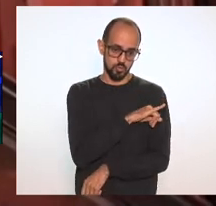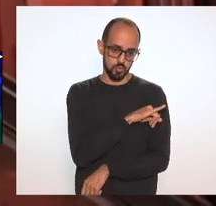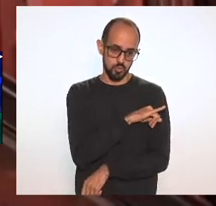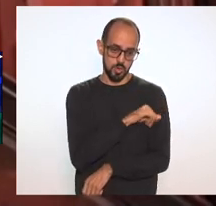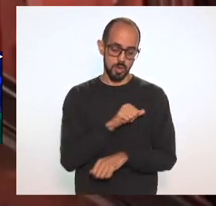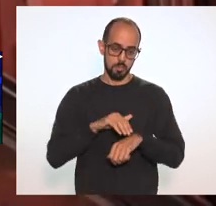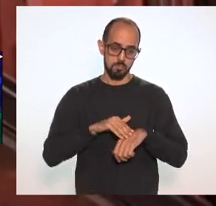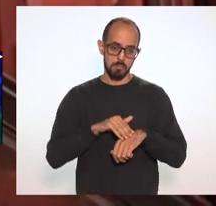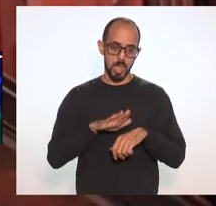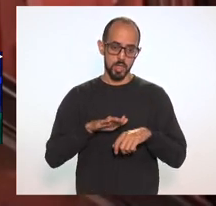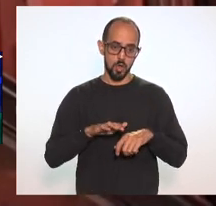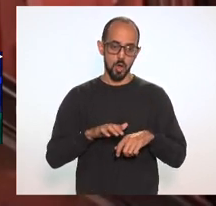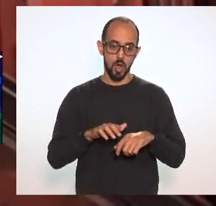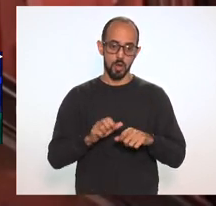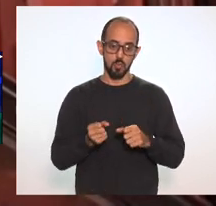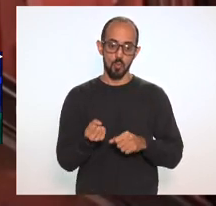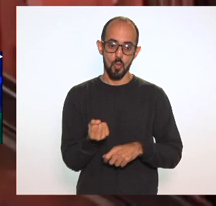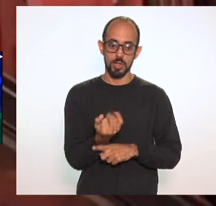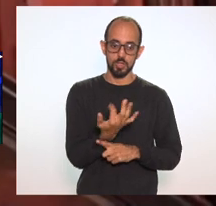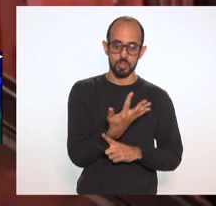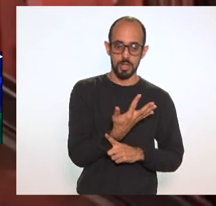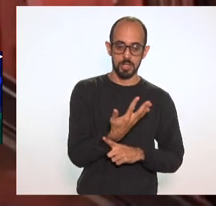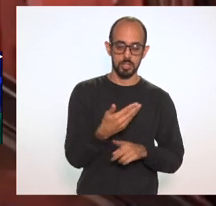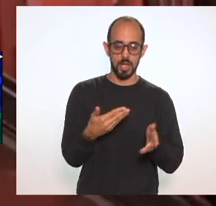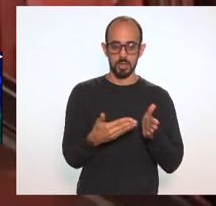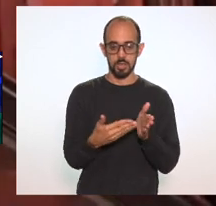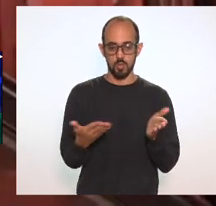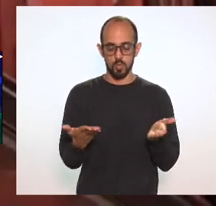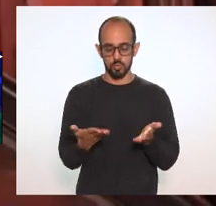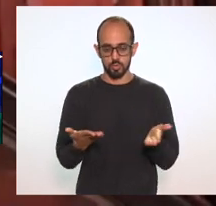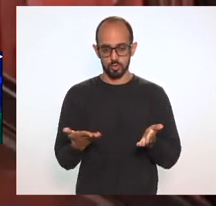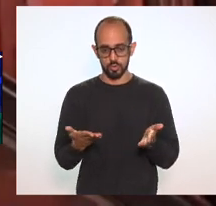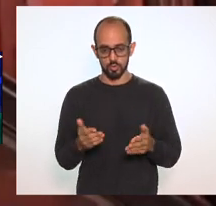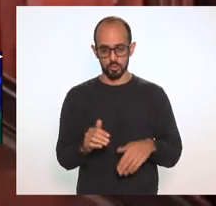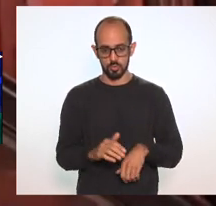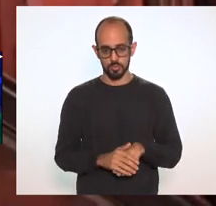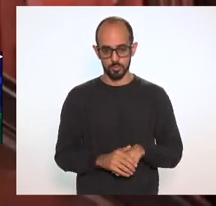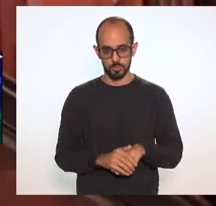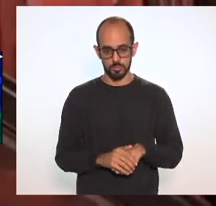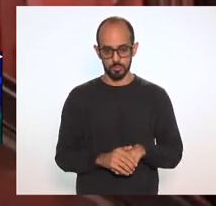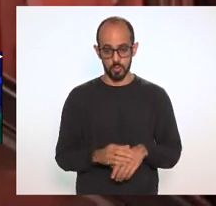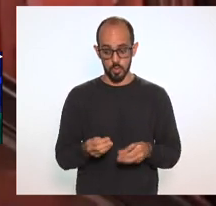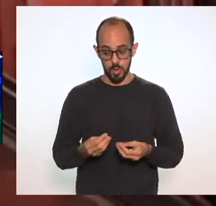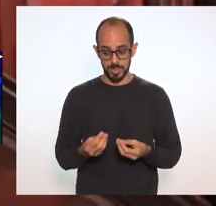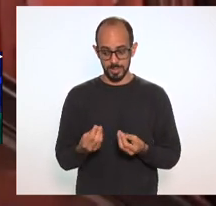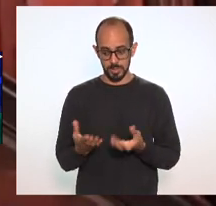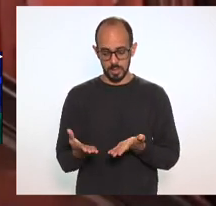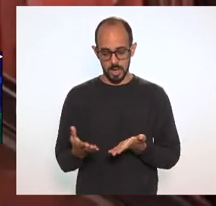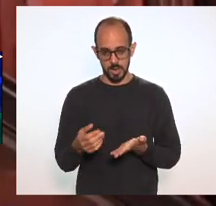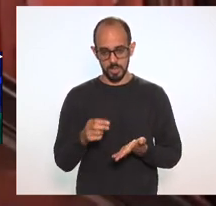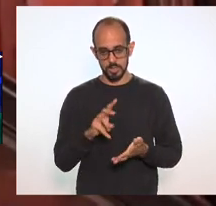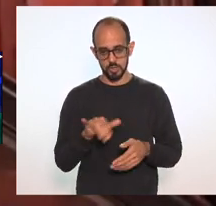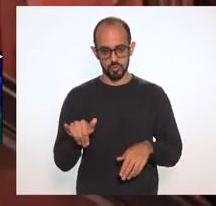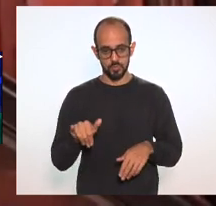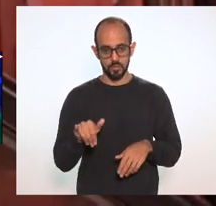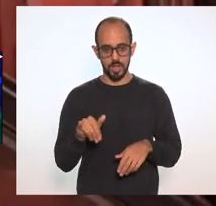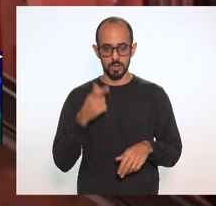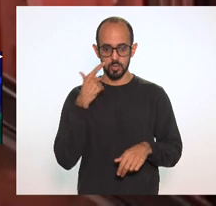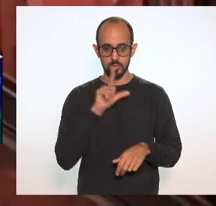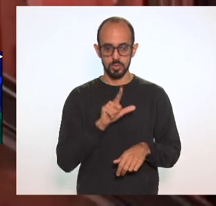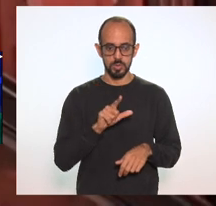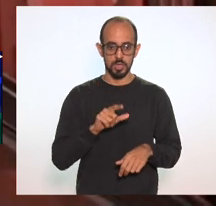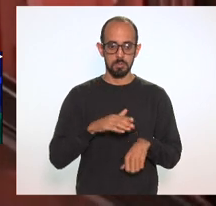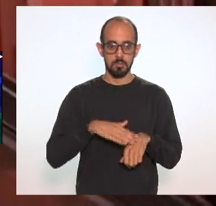lote entregue até o momento a toda a população a nossa população com essa entrega chegaremos a mais de